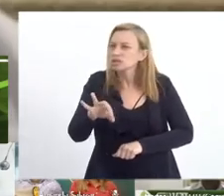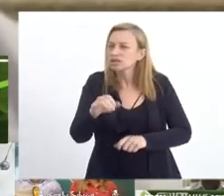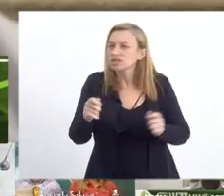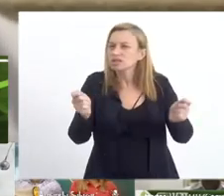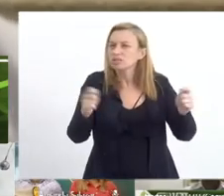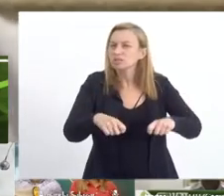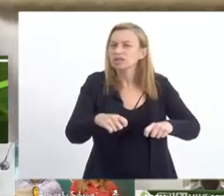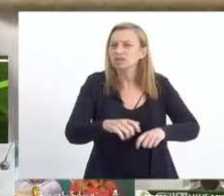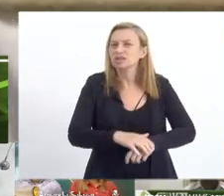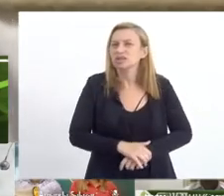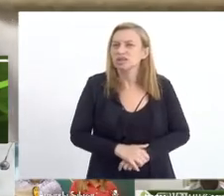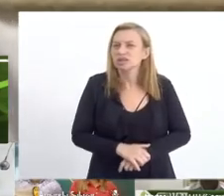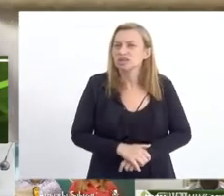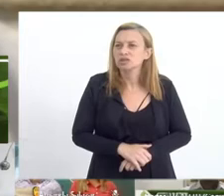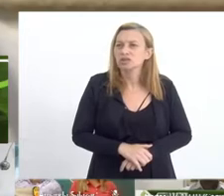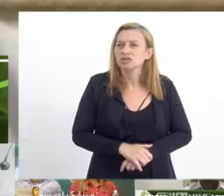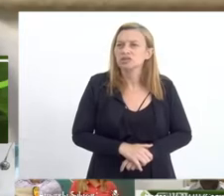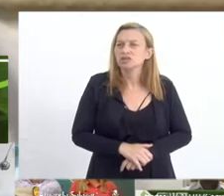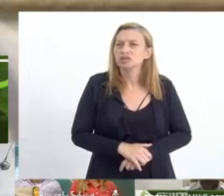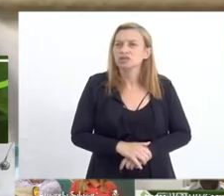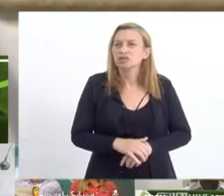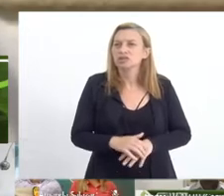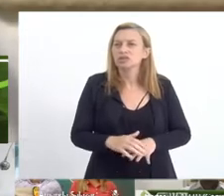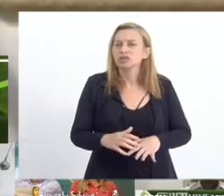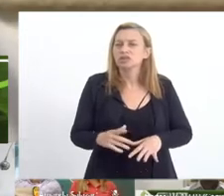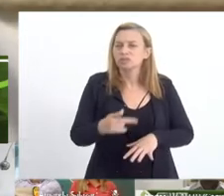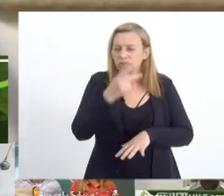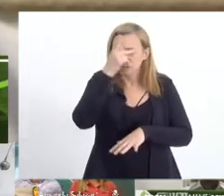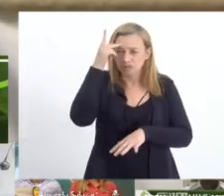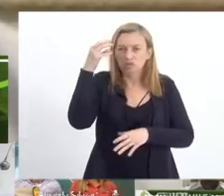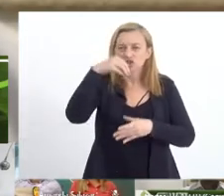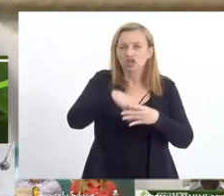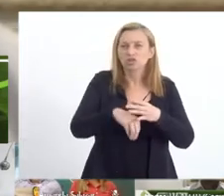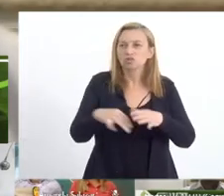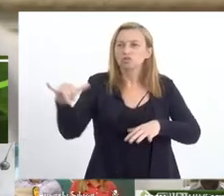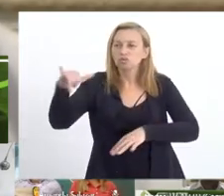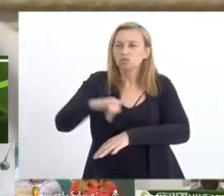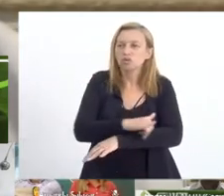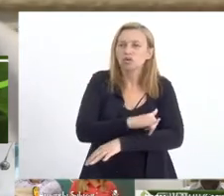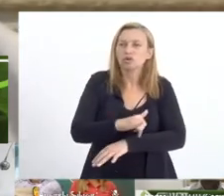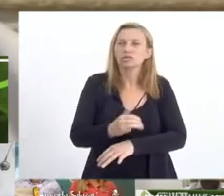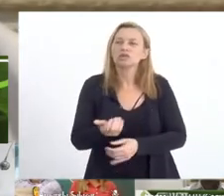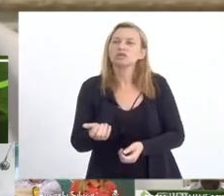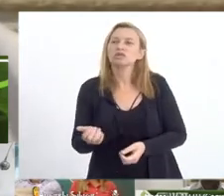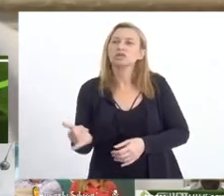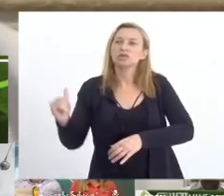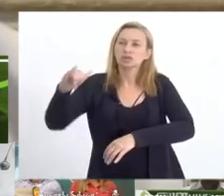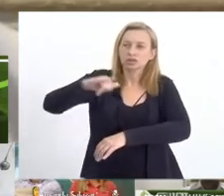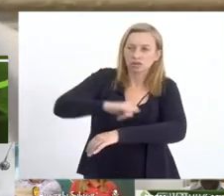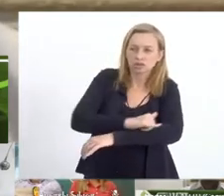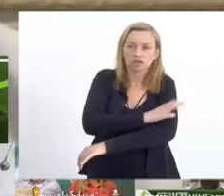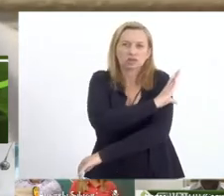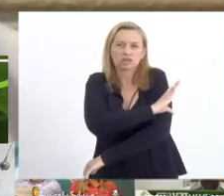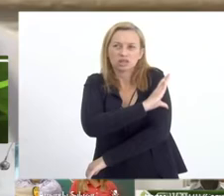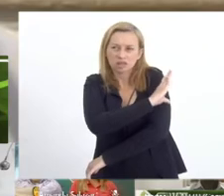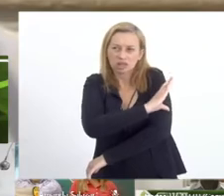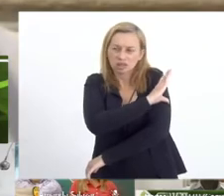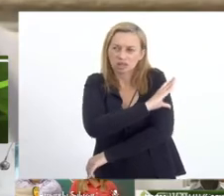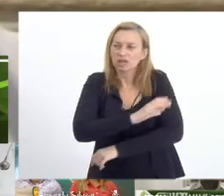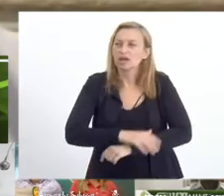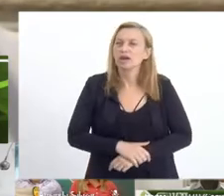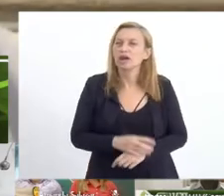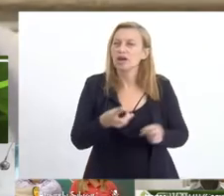capacidade, né, de lotação dos voos. Então, assim, tanto o aeroporto de Campos quanto o CAE,